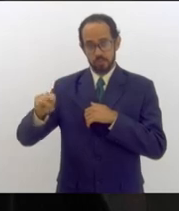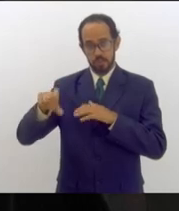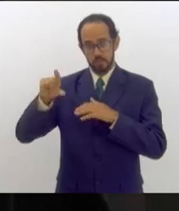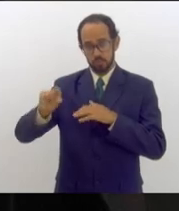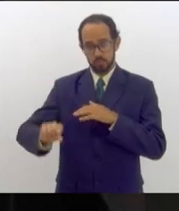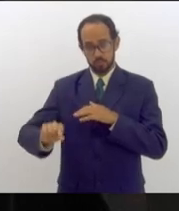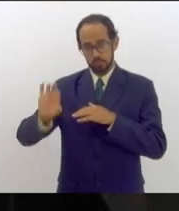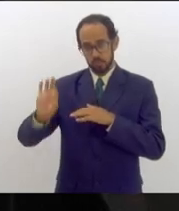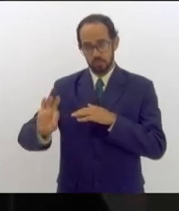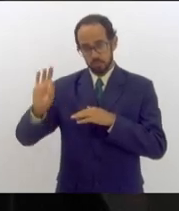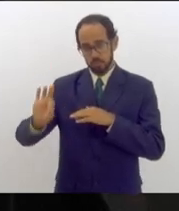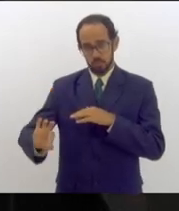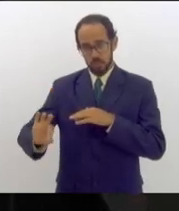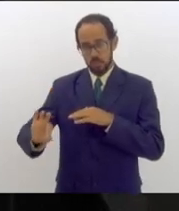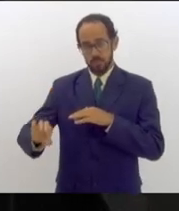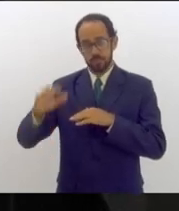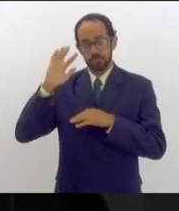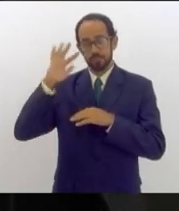alíquota decidiu